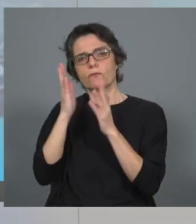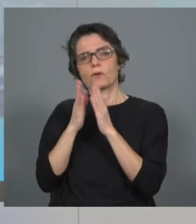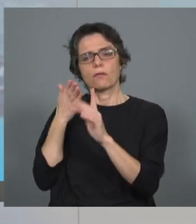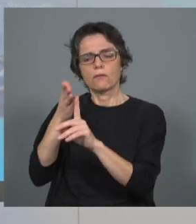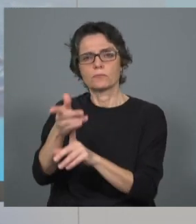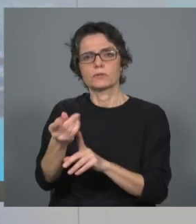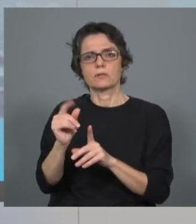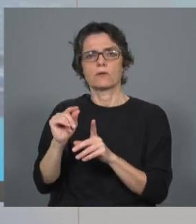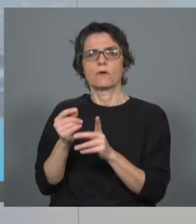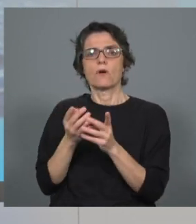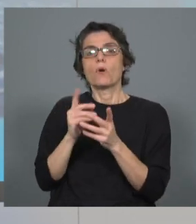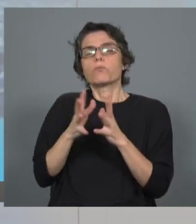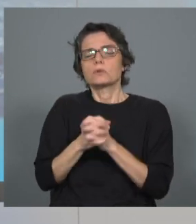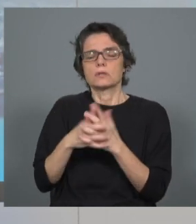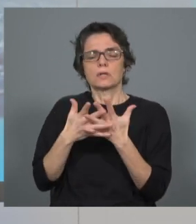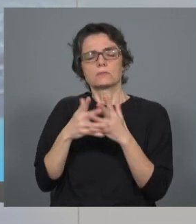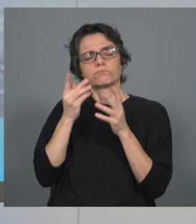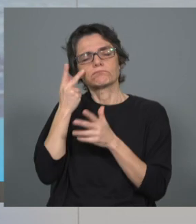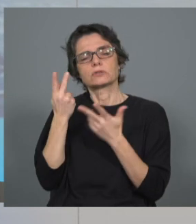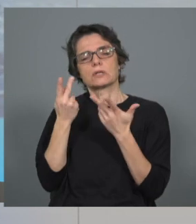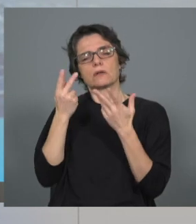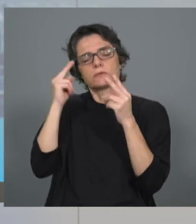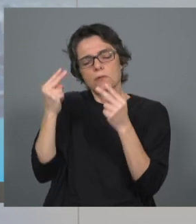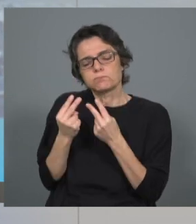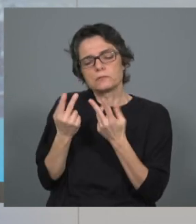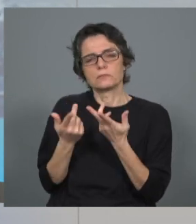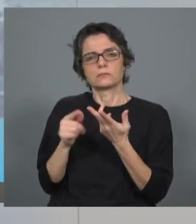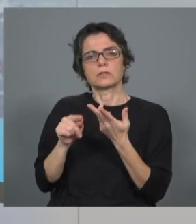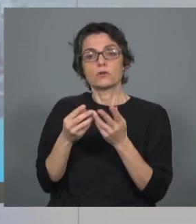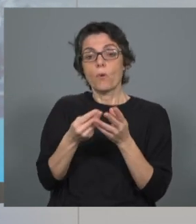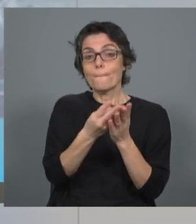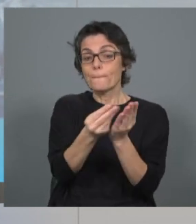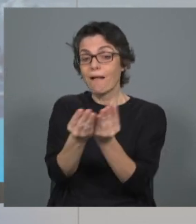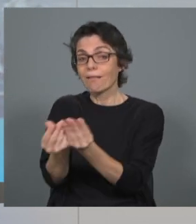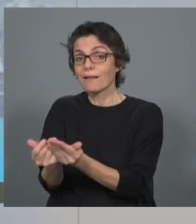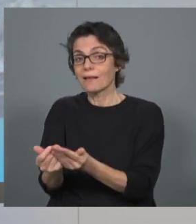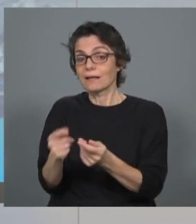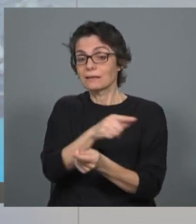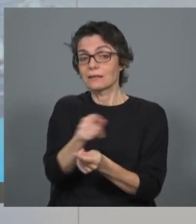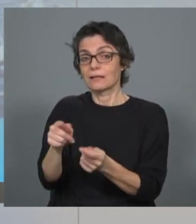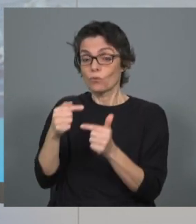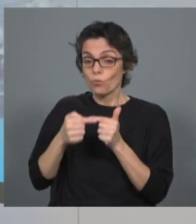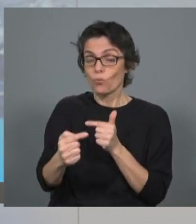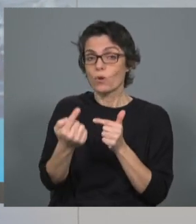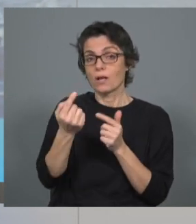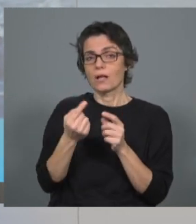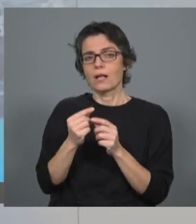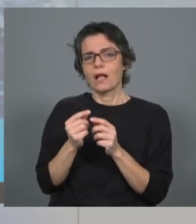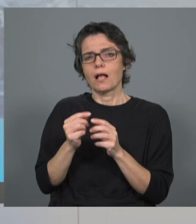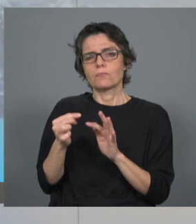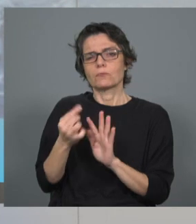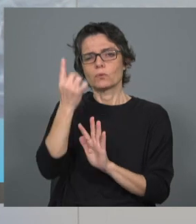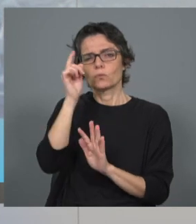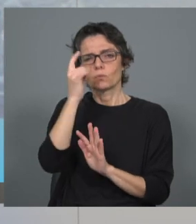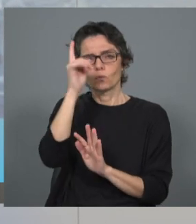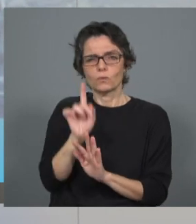ativa e contemplativa. Todos esses materiais têm ordem a que cada um de nós, durante esta semana, pelo menos durante um dia, reze por essas pessoas.